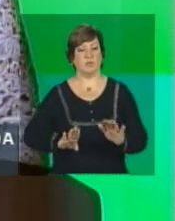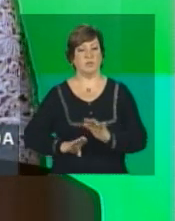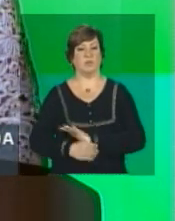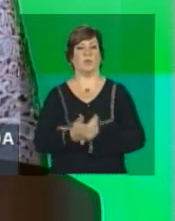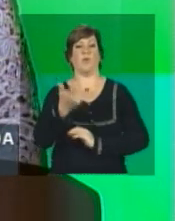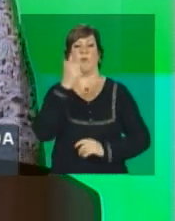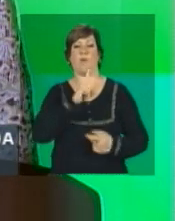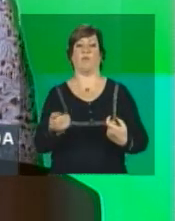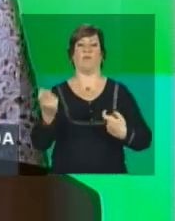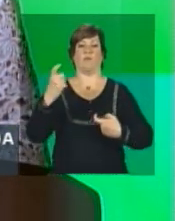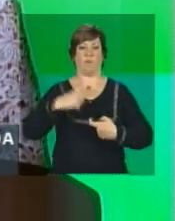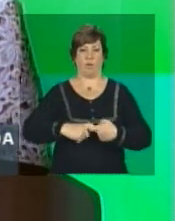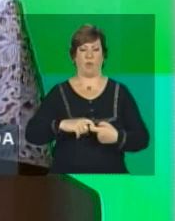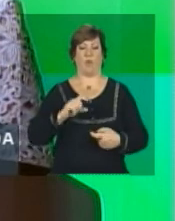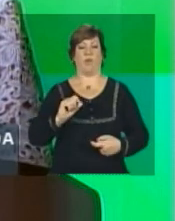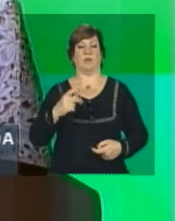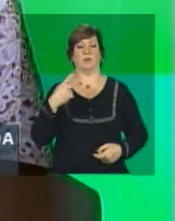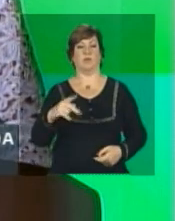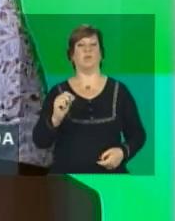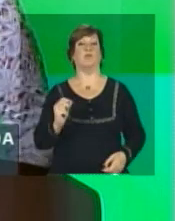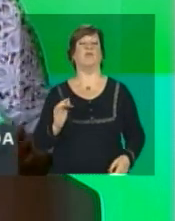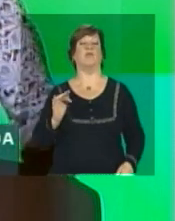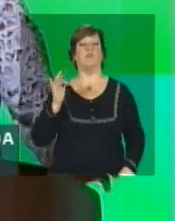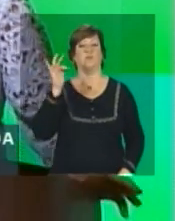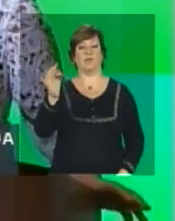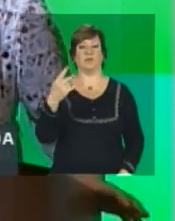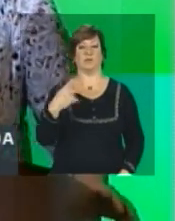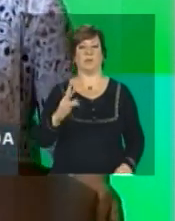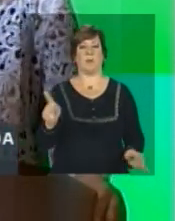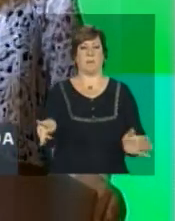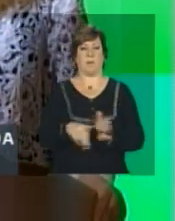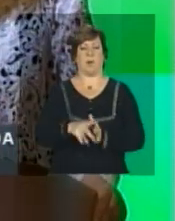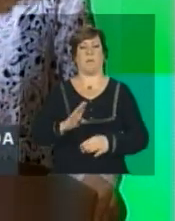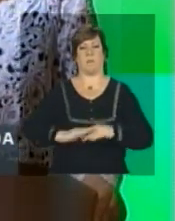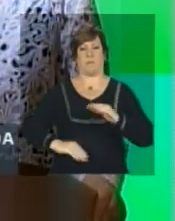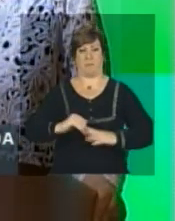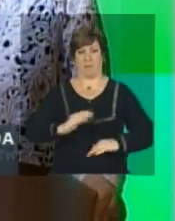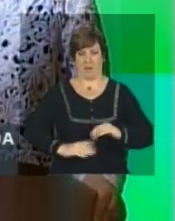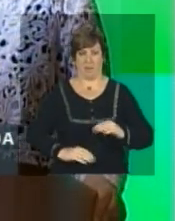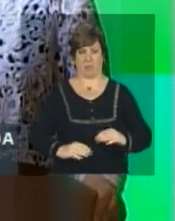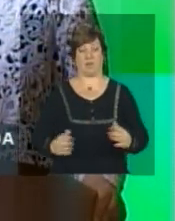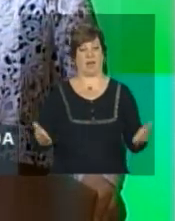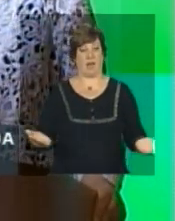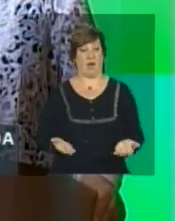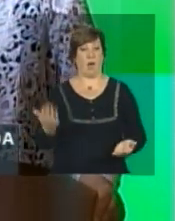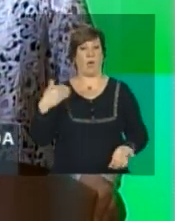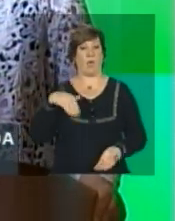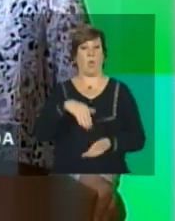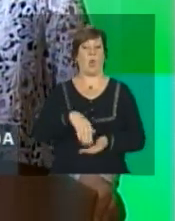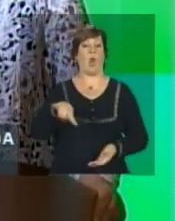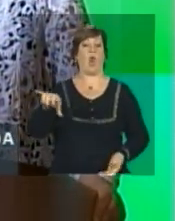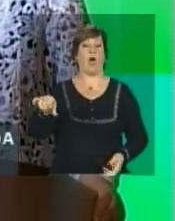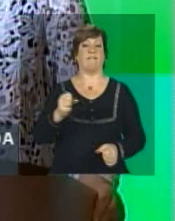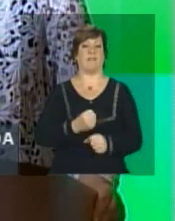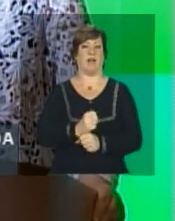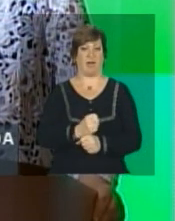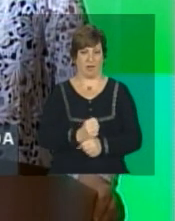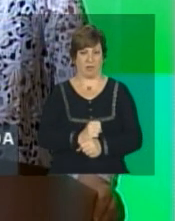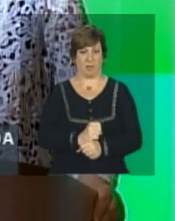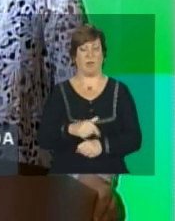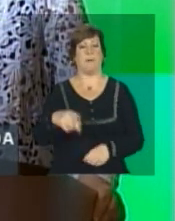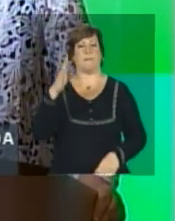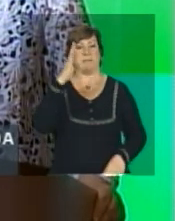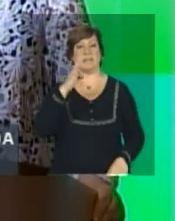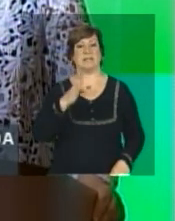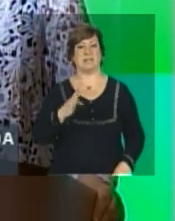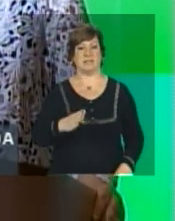a recuperar o seu destino nas suas próprias mãos. Nestes últimos 9 anos, o